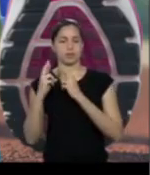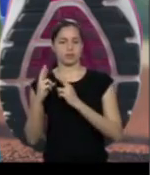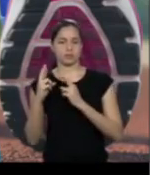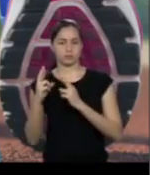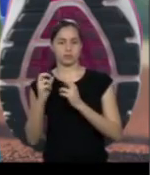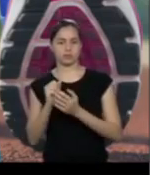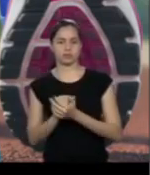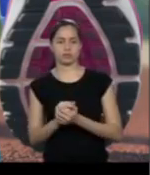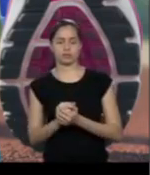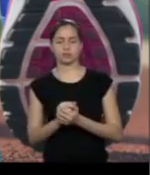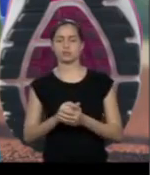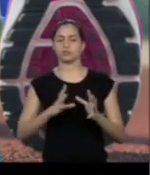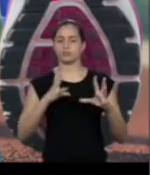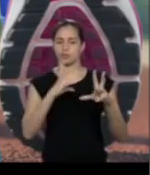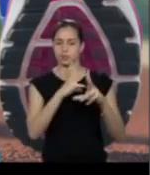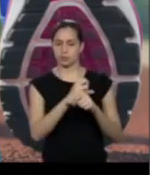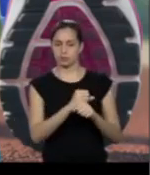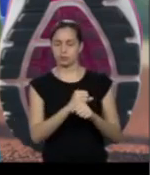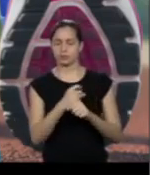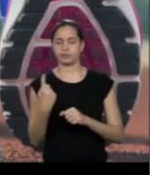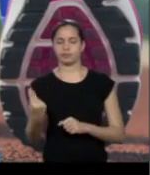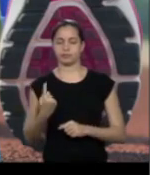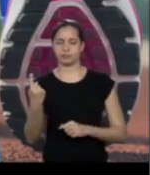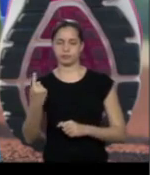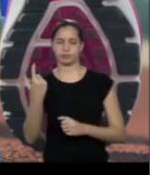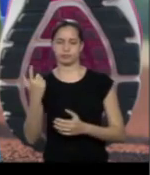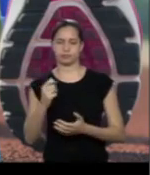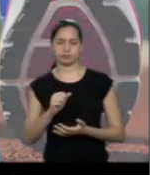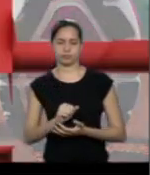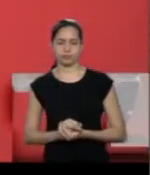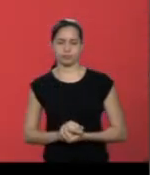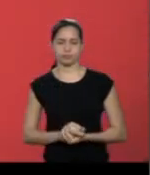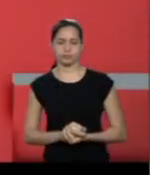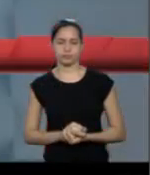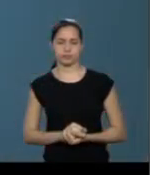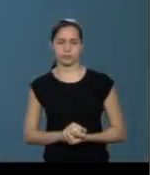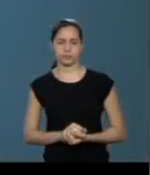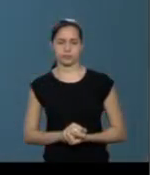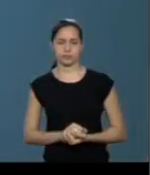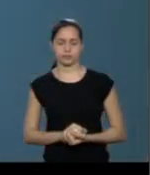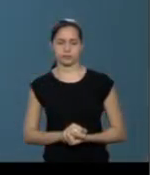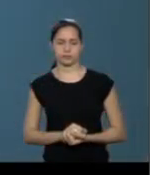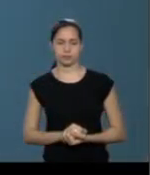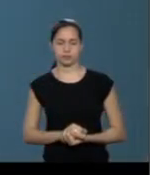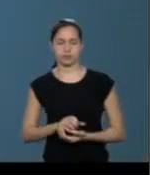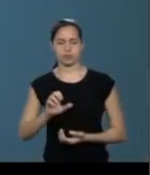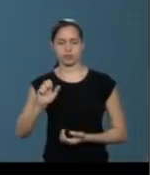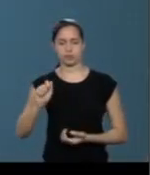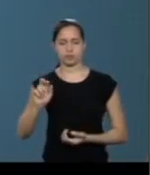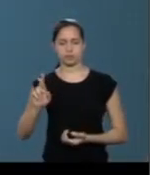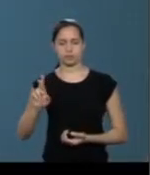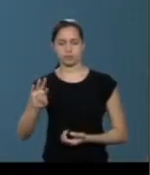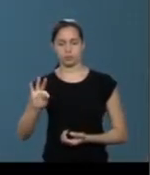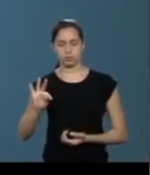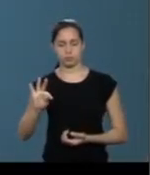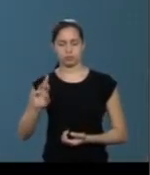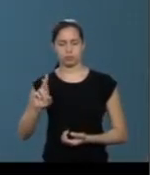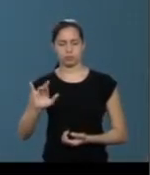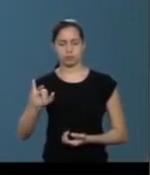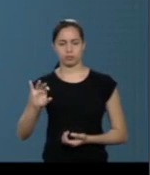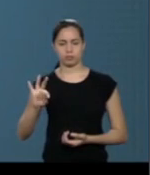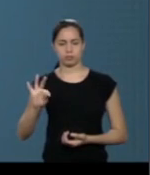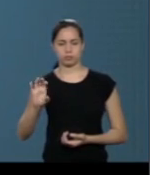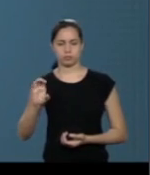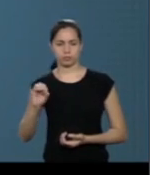dos movimentos, ou seja, tanto o eixo x como o eixo y. O atrito é uma força que aparece somente quando